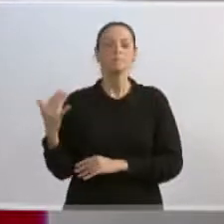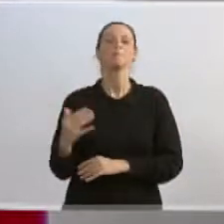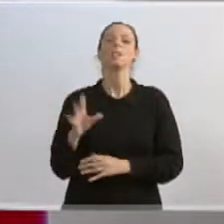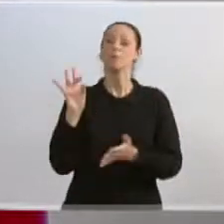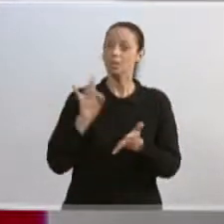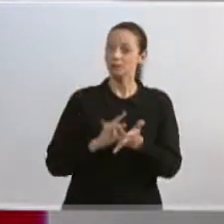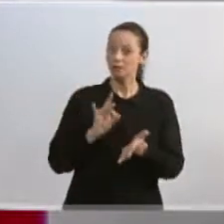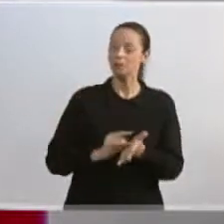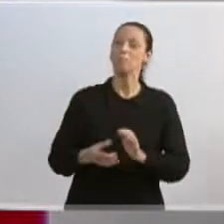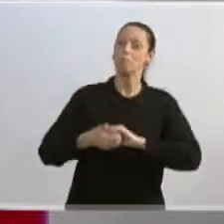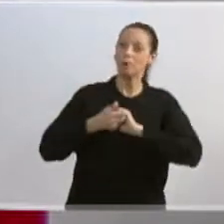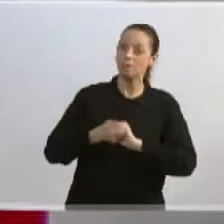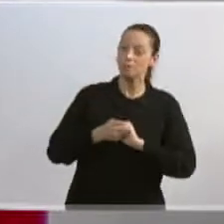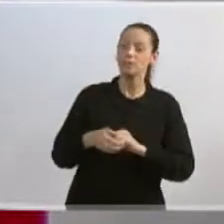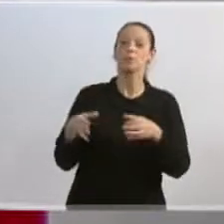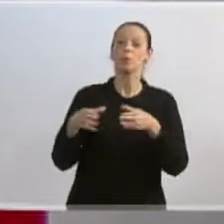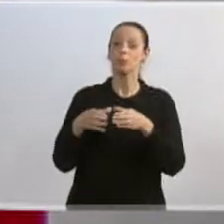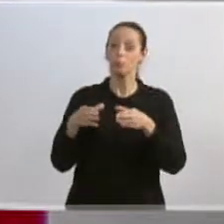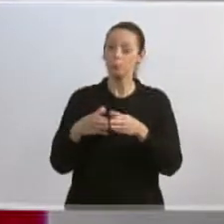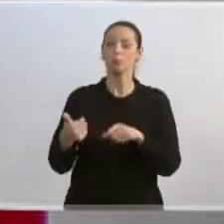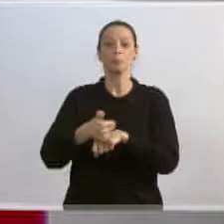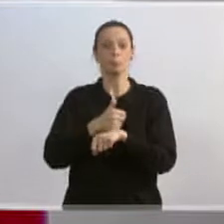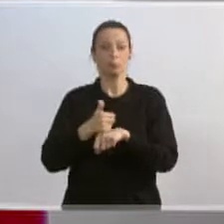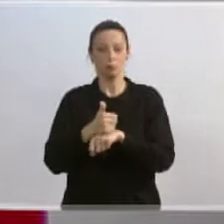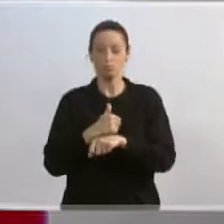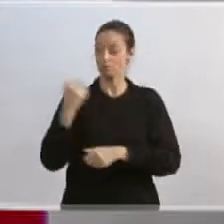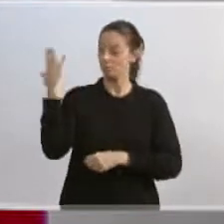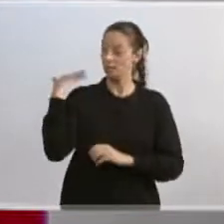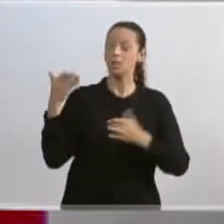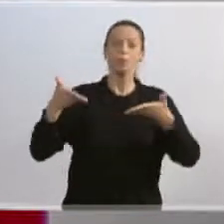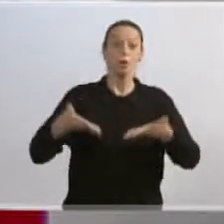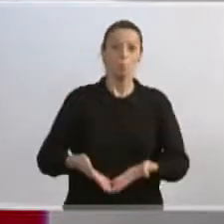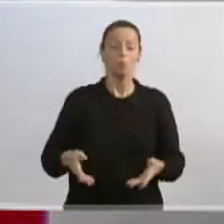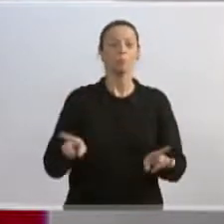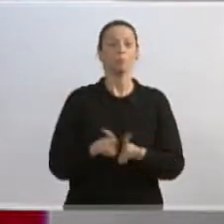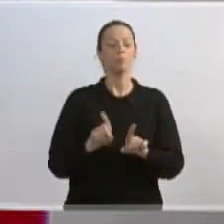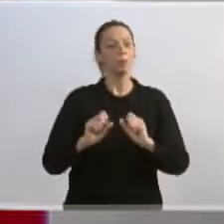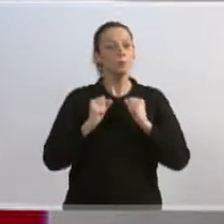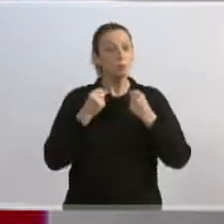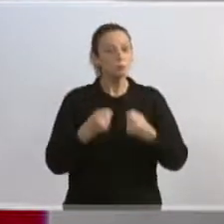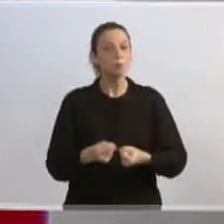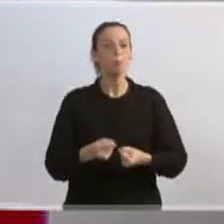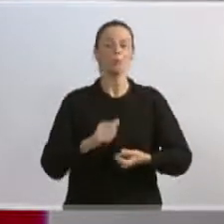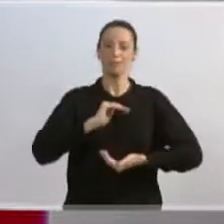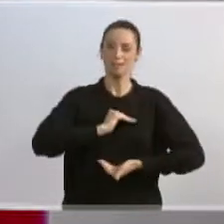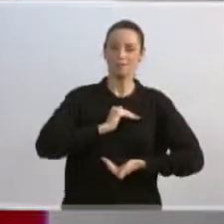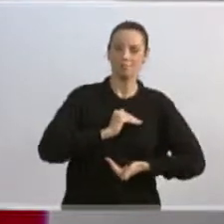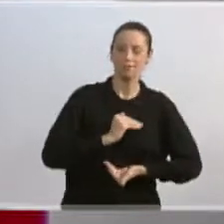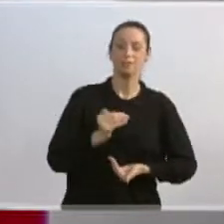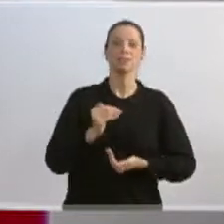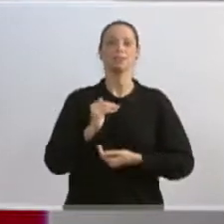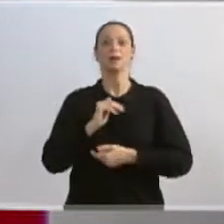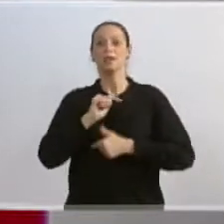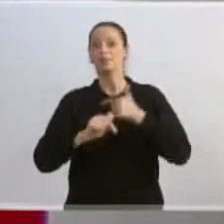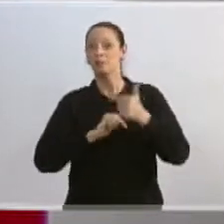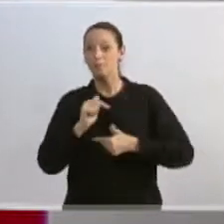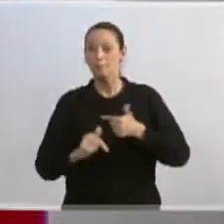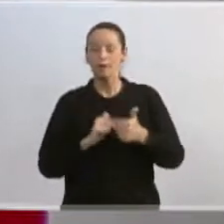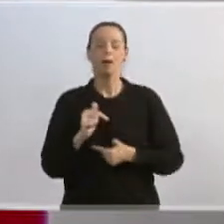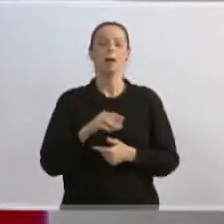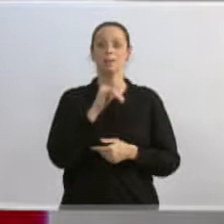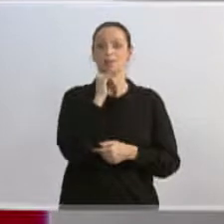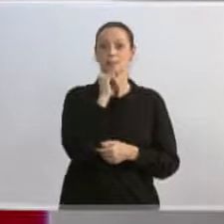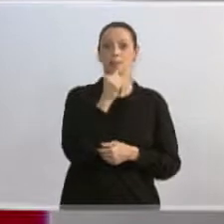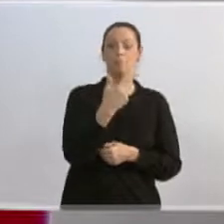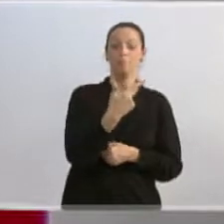se dedicado de forma a brigada com muito esforço com plantões é quando começa a chuva como